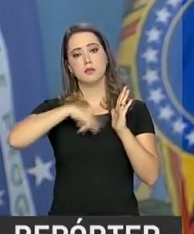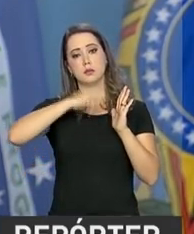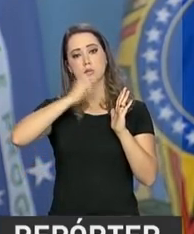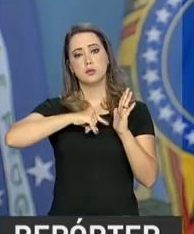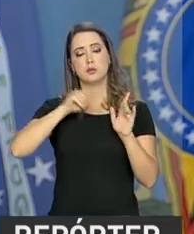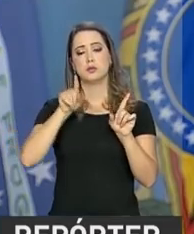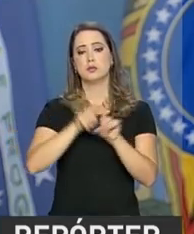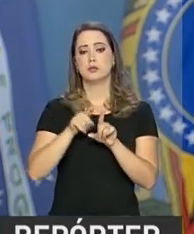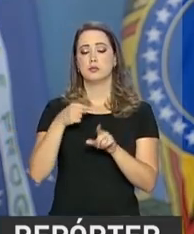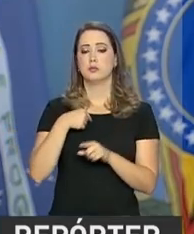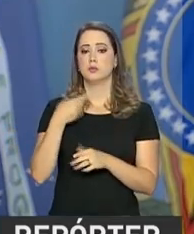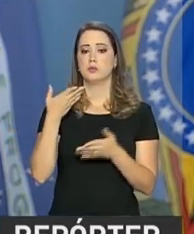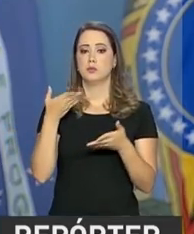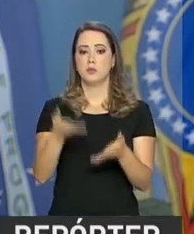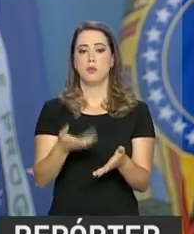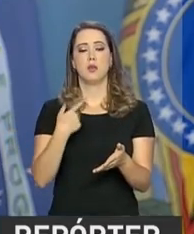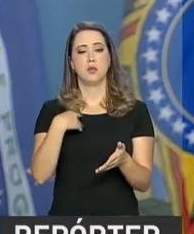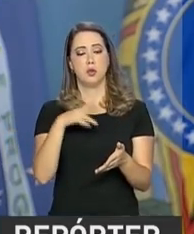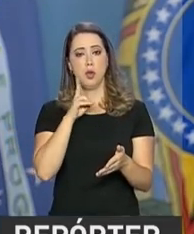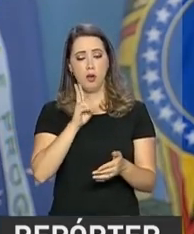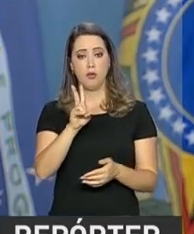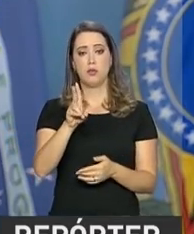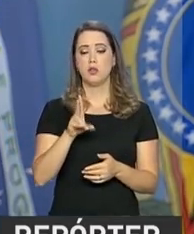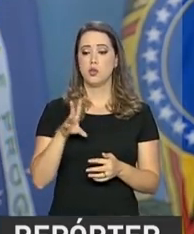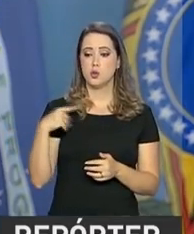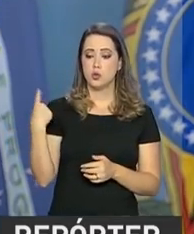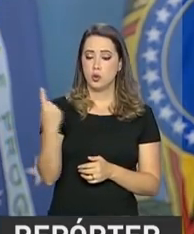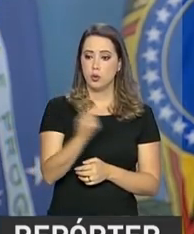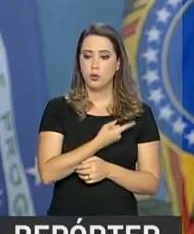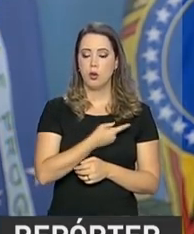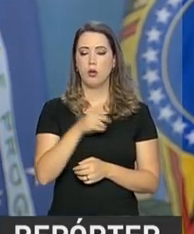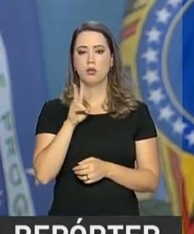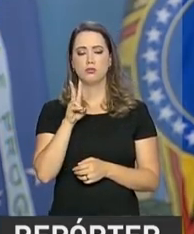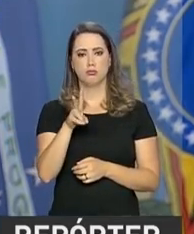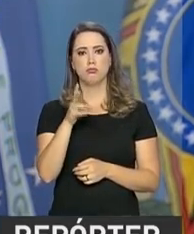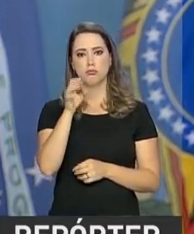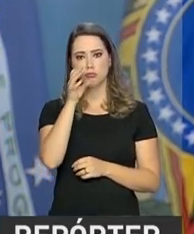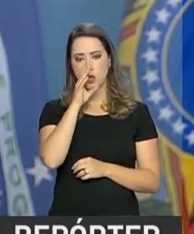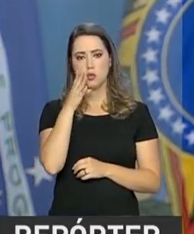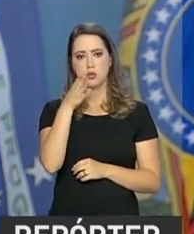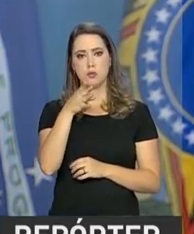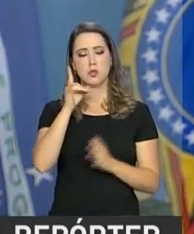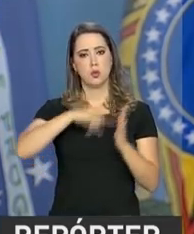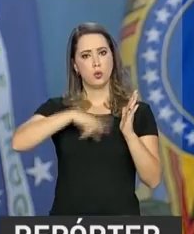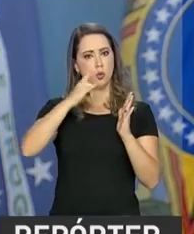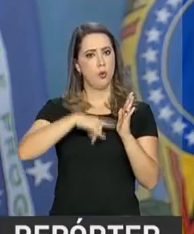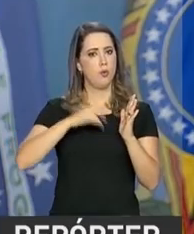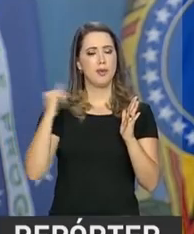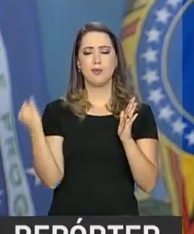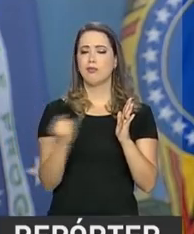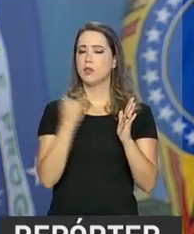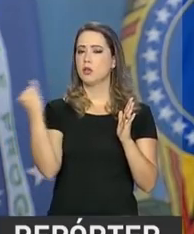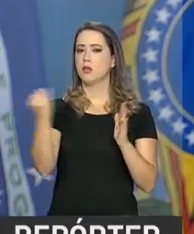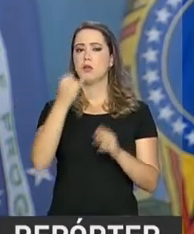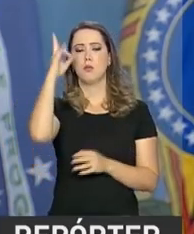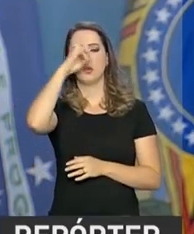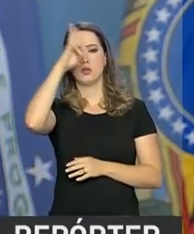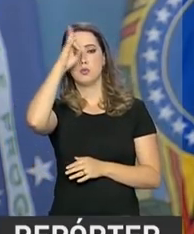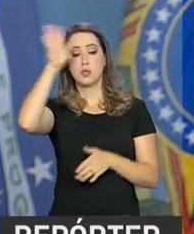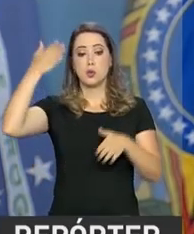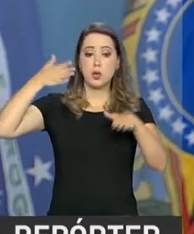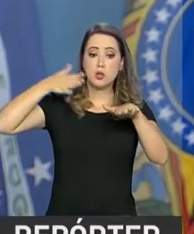eu eh que eu considero e Acho que todos nós consideramos um documento histórico de inclusão